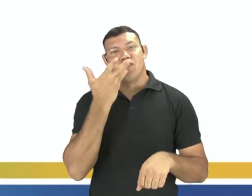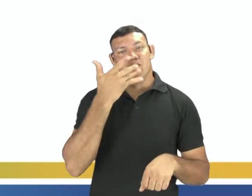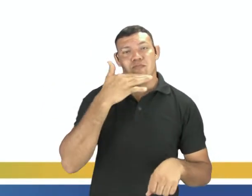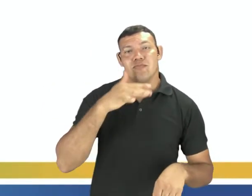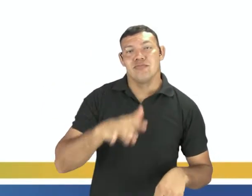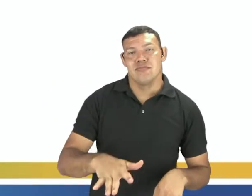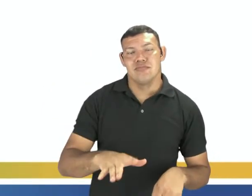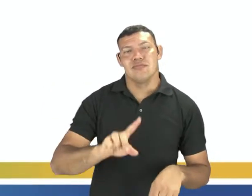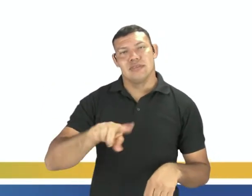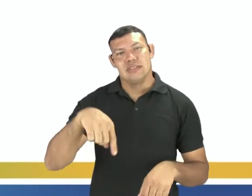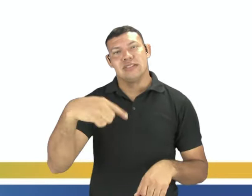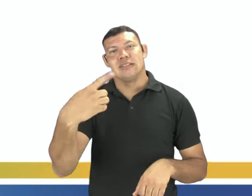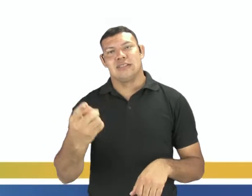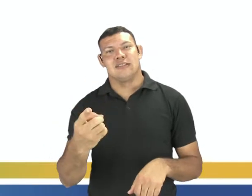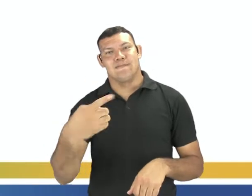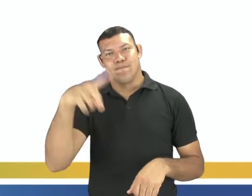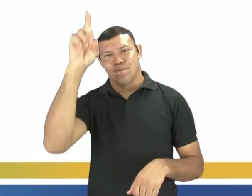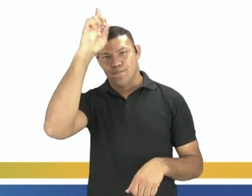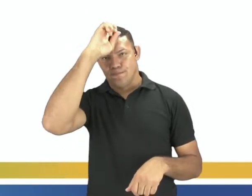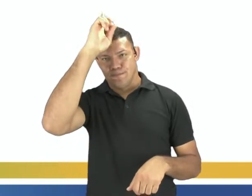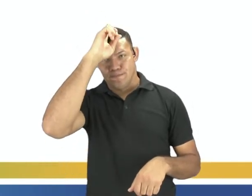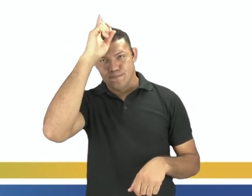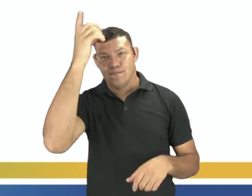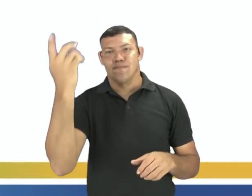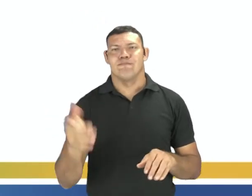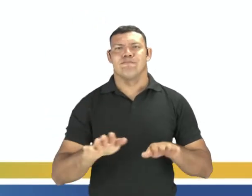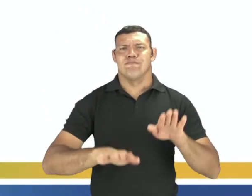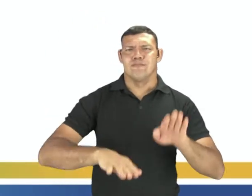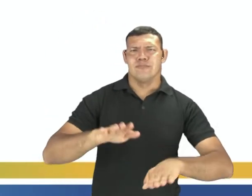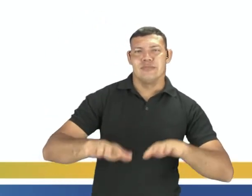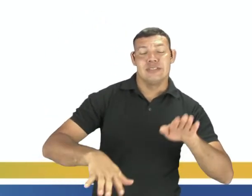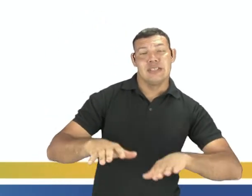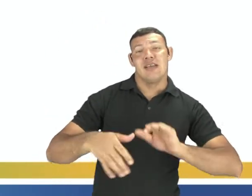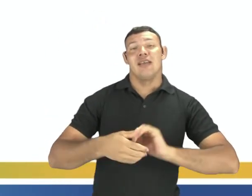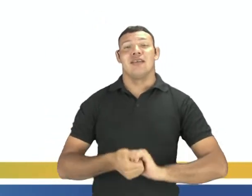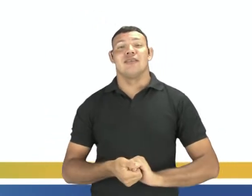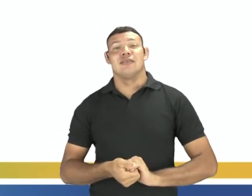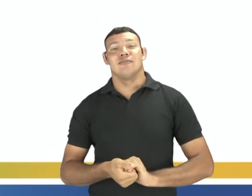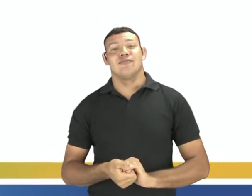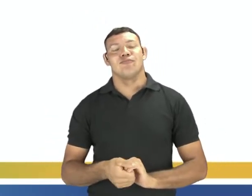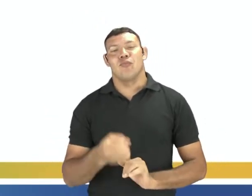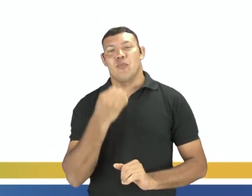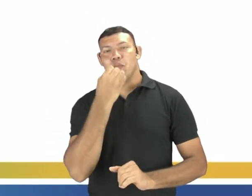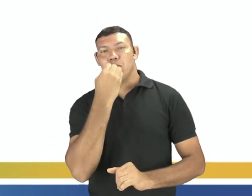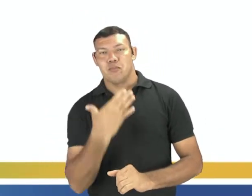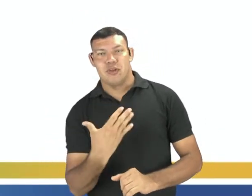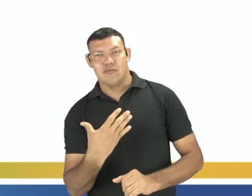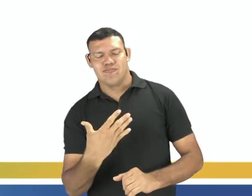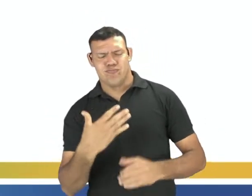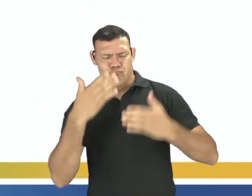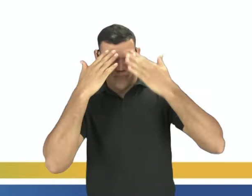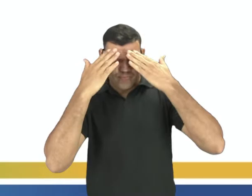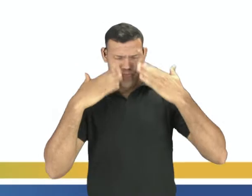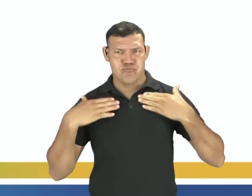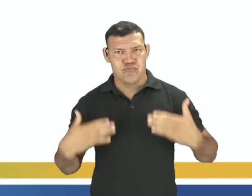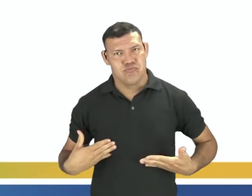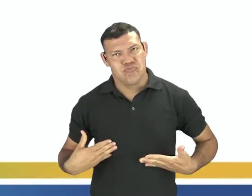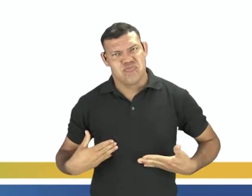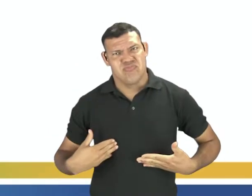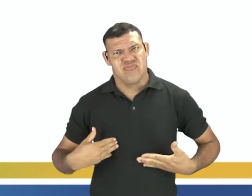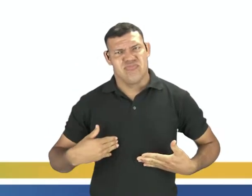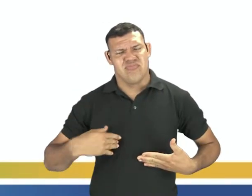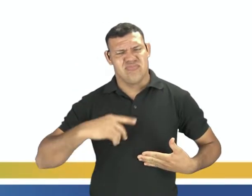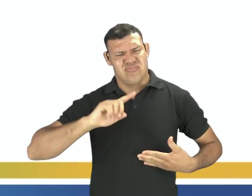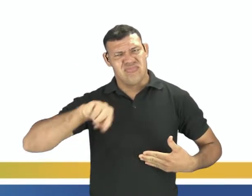criança, outro momento se sente adulto. Em algumas situações, pode se sentir bem com o seu corpo,